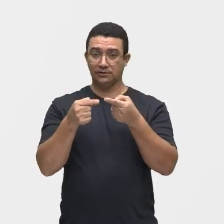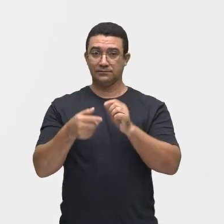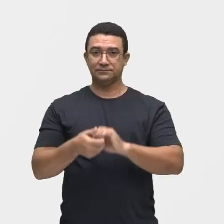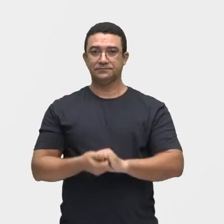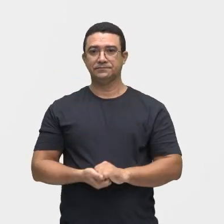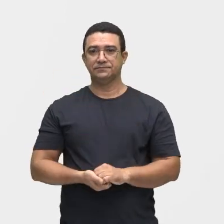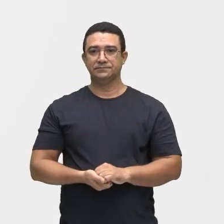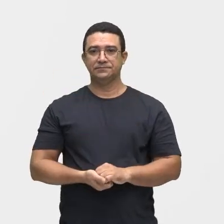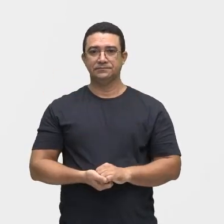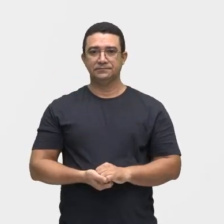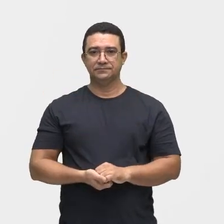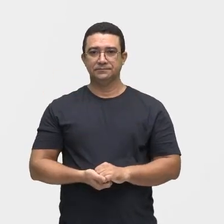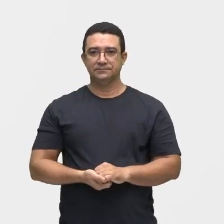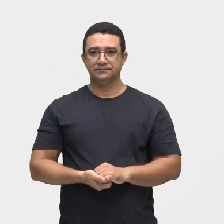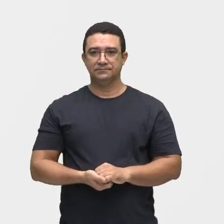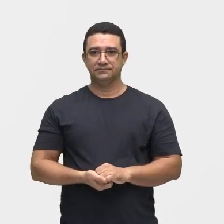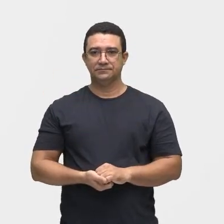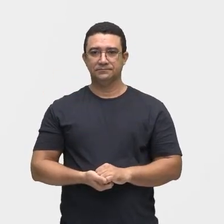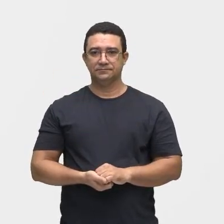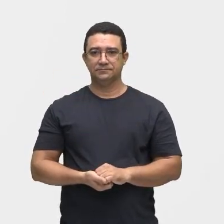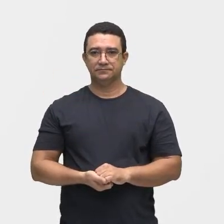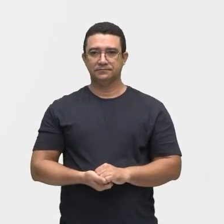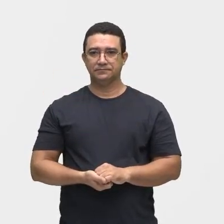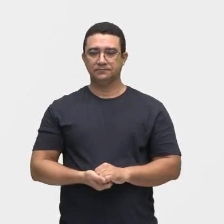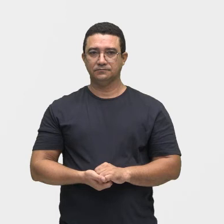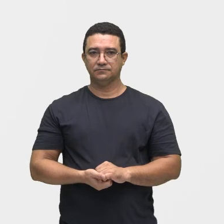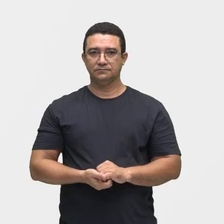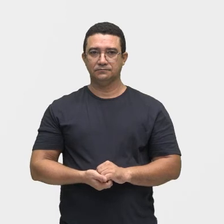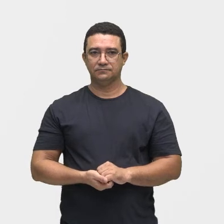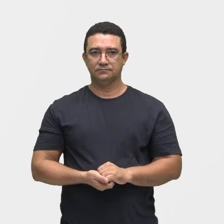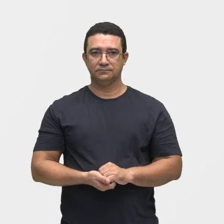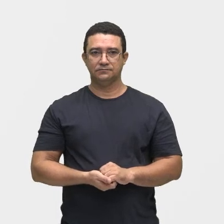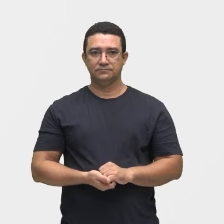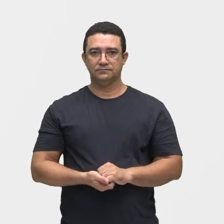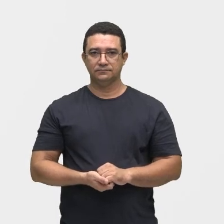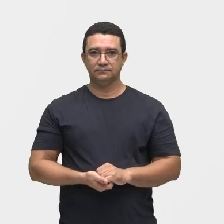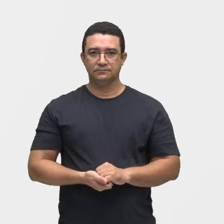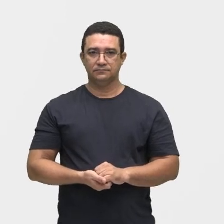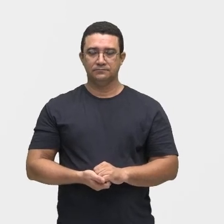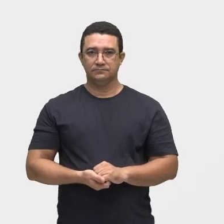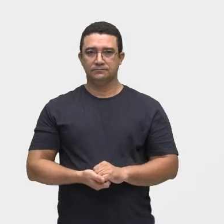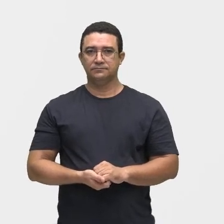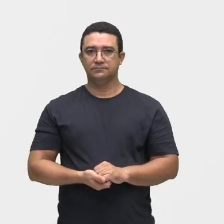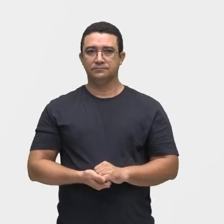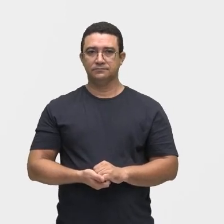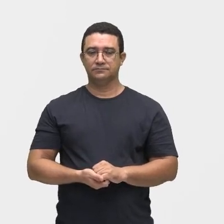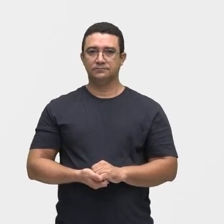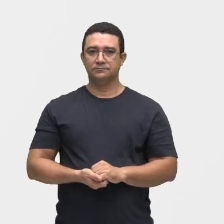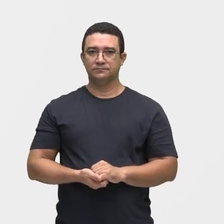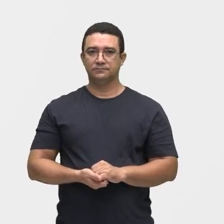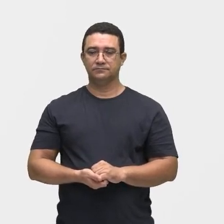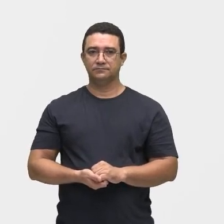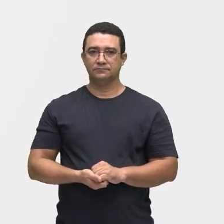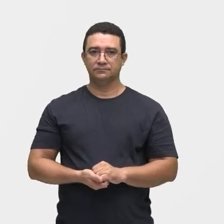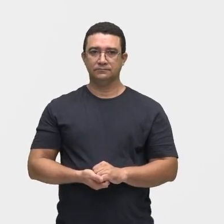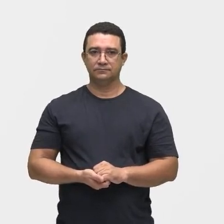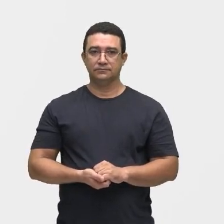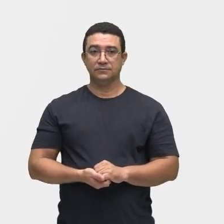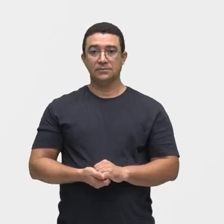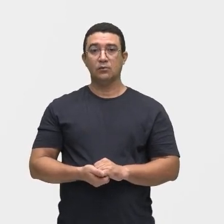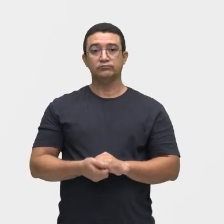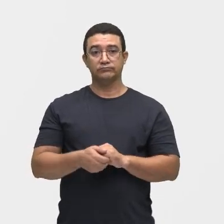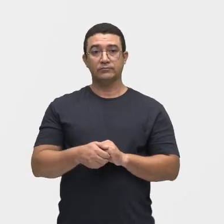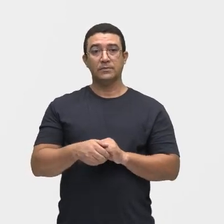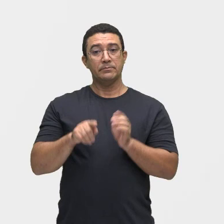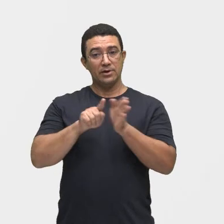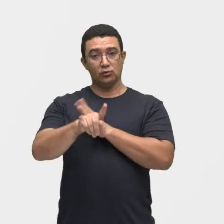para vocês. Vamos voltar lá na 1. Então, aqui pede que leia, né, a